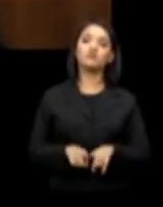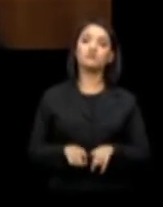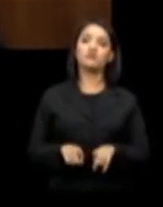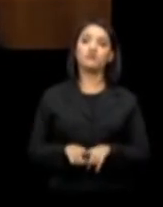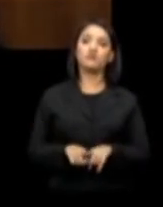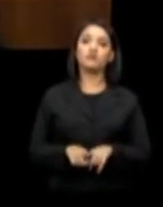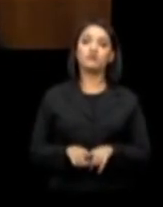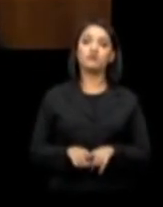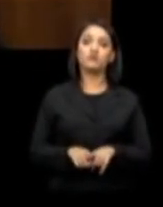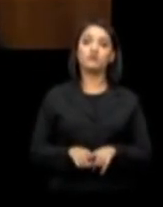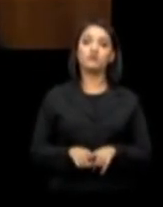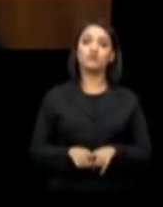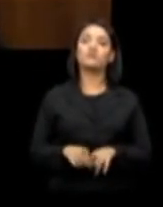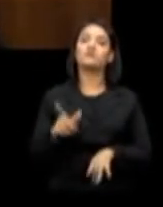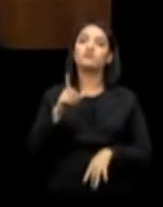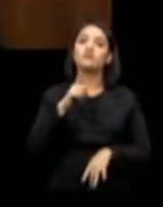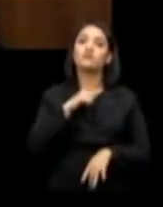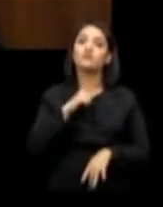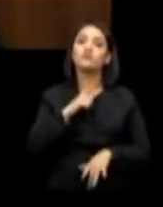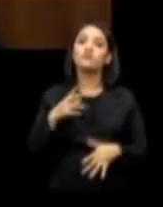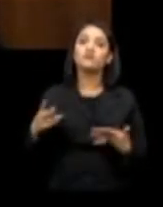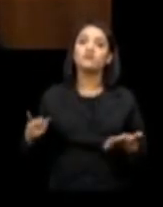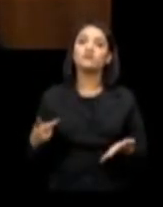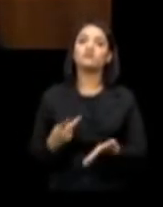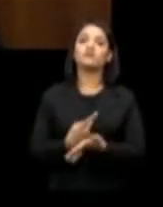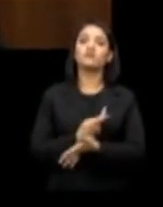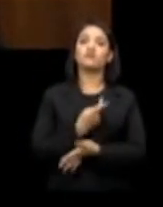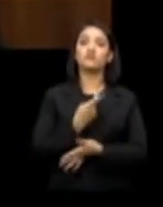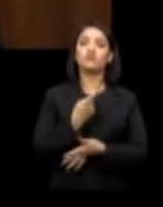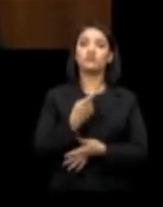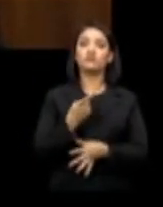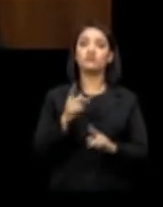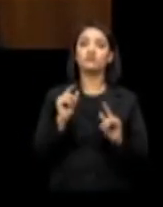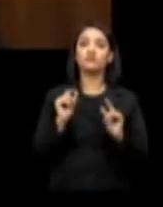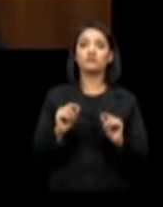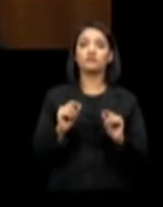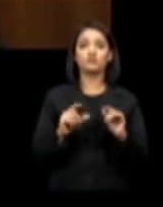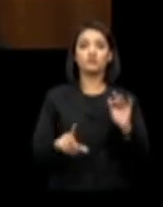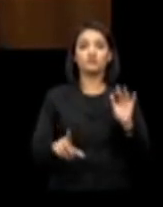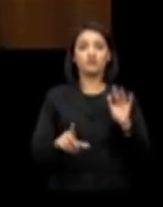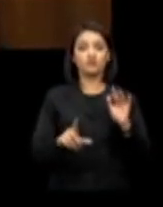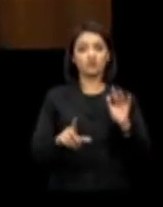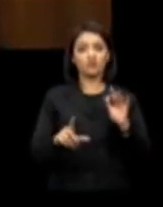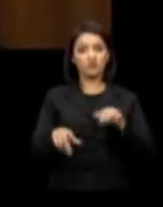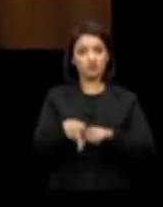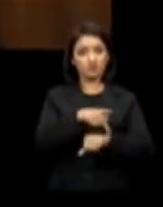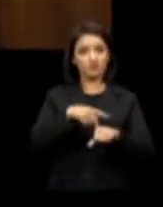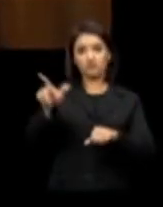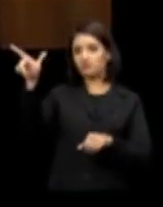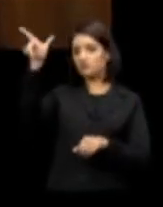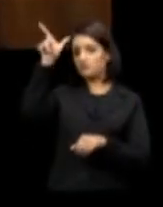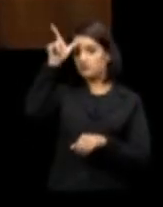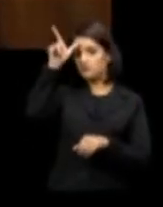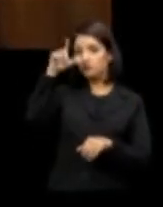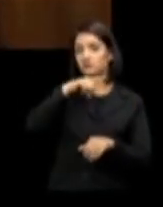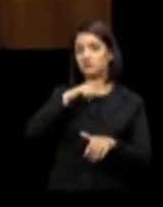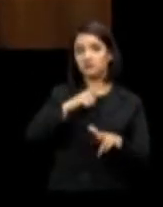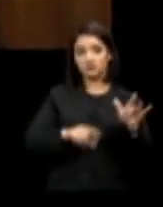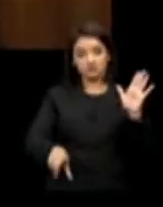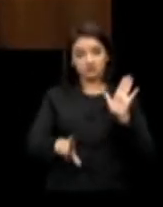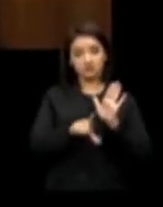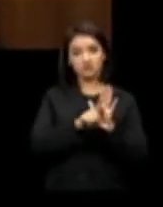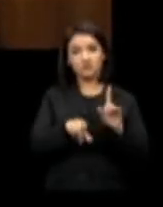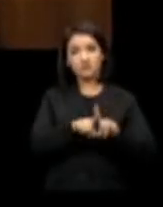consolidada na tradição continental. No icônico precedente da Lei do Censo alemã de 1983,